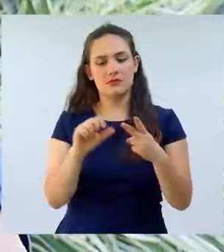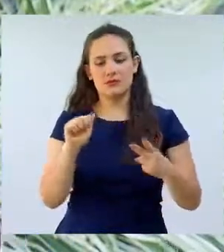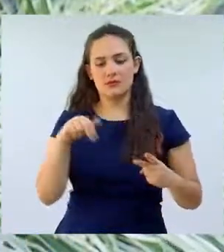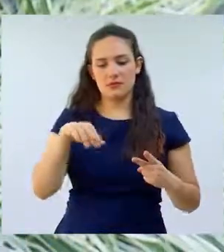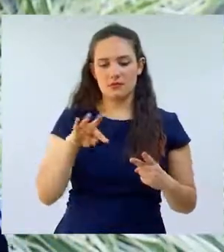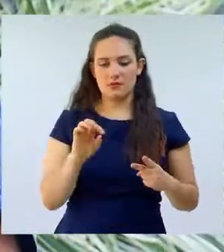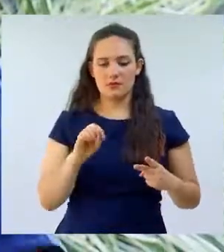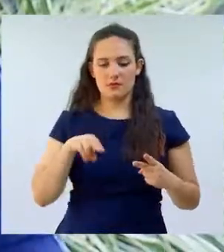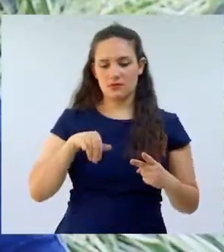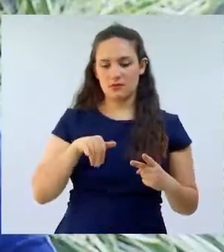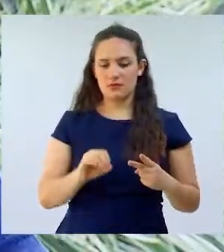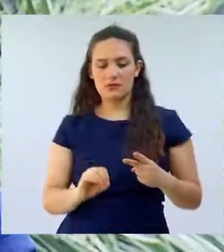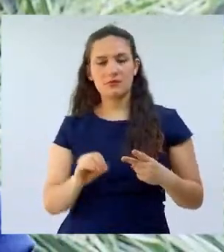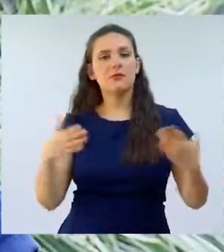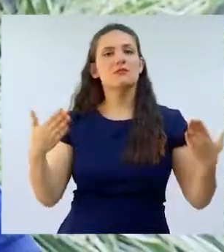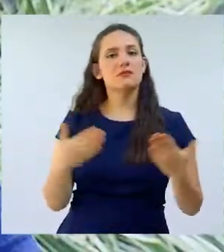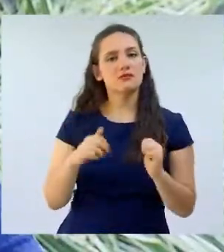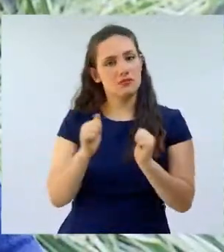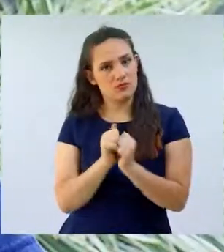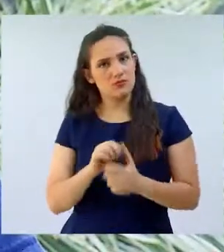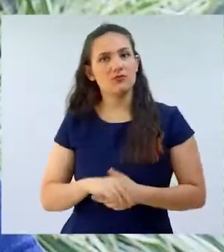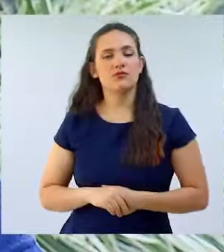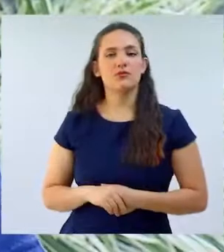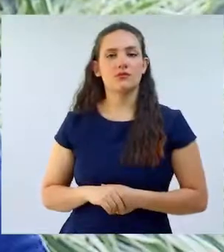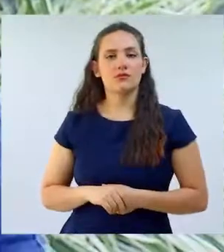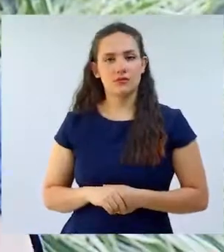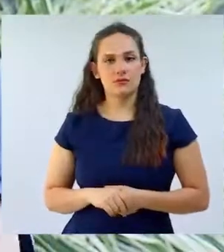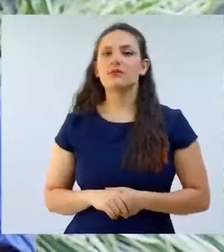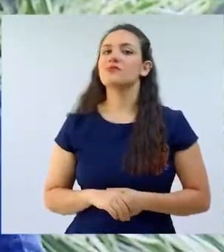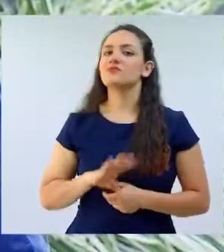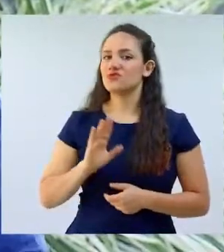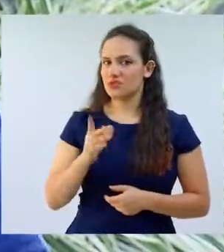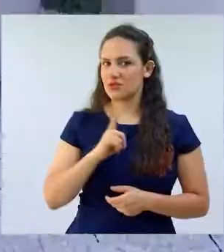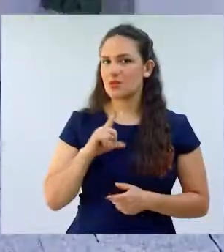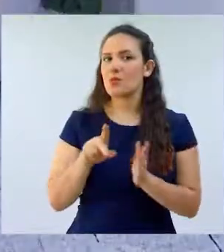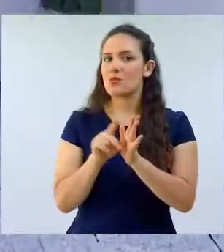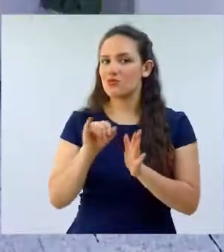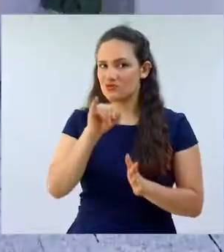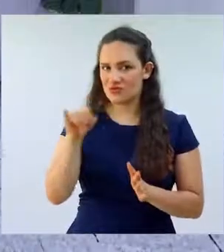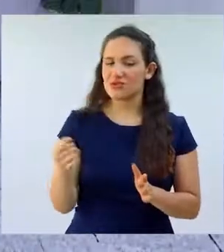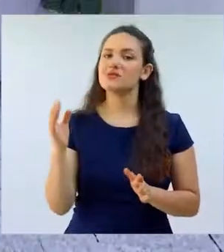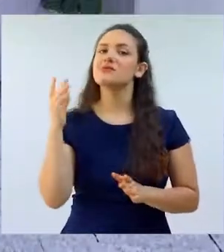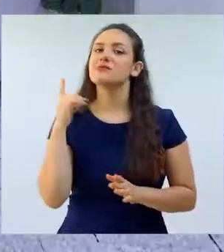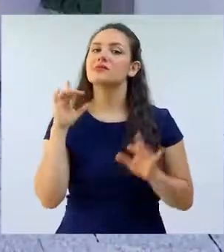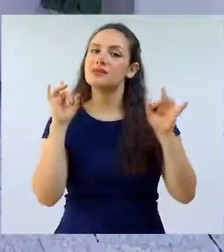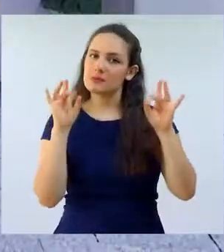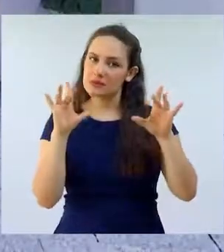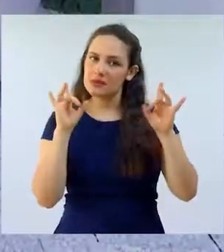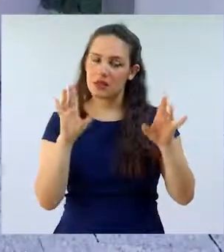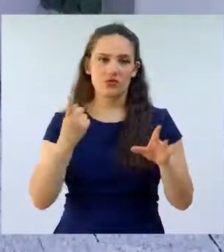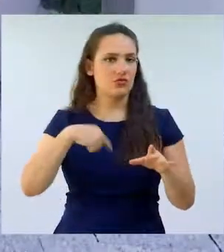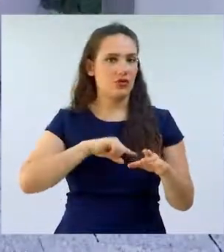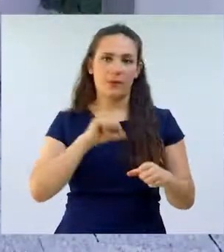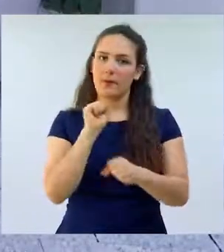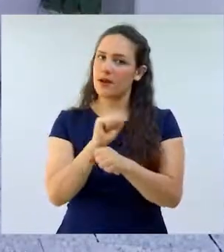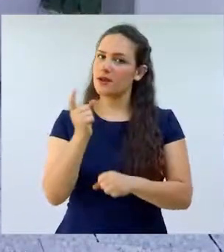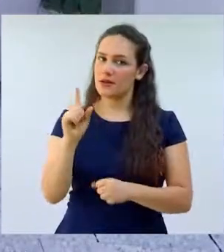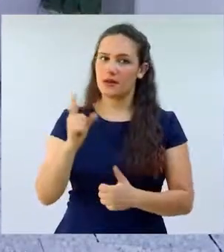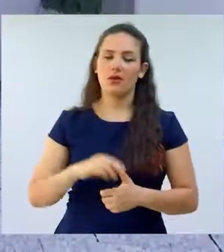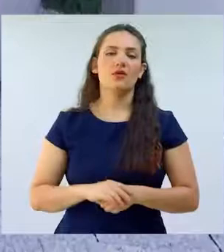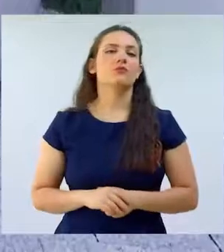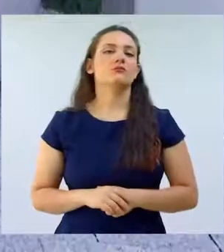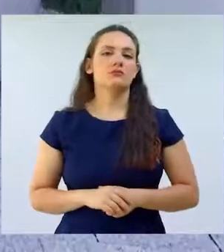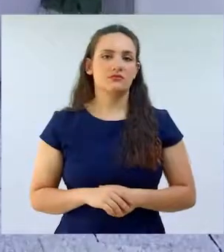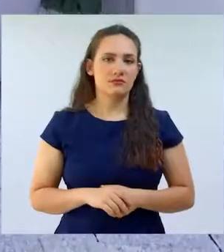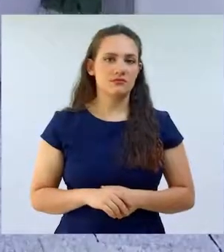projetos, o Johnny Medeiros, que é o arquiteto também, que sempre participou, está participando até agora. Inclusive, estávamos desenvolvendo um projeto agora, mas